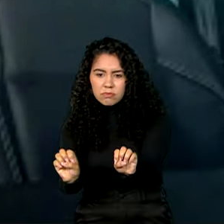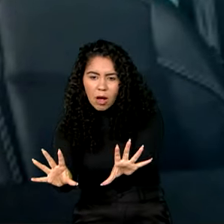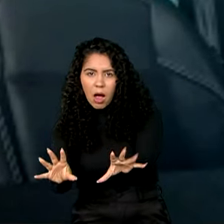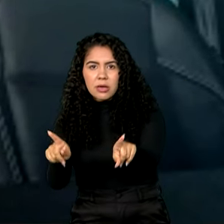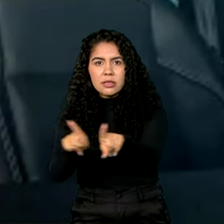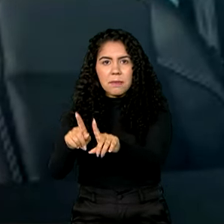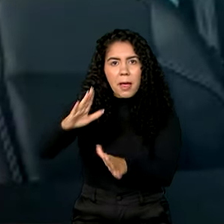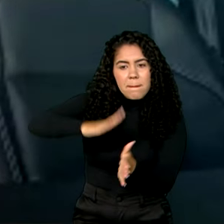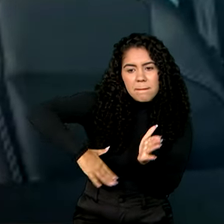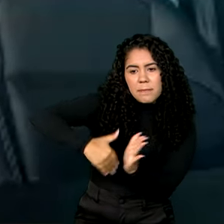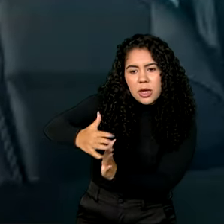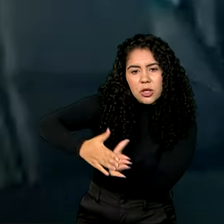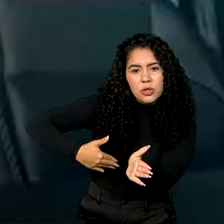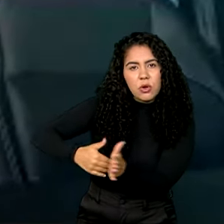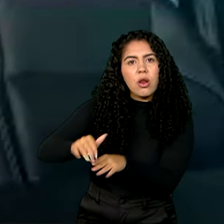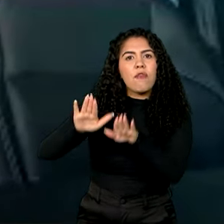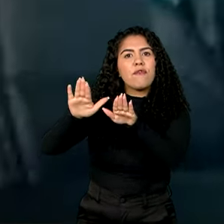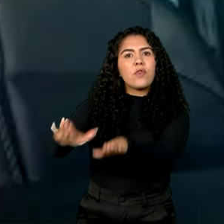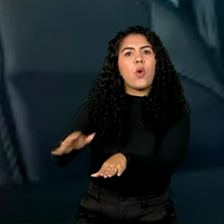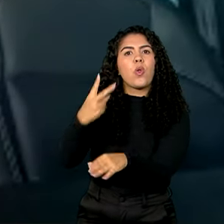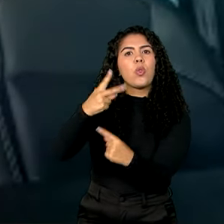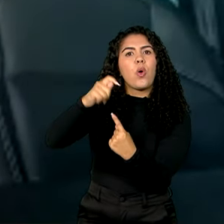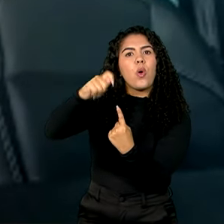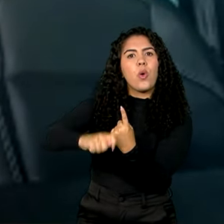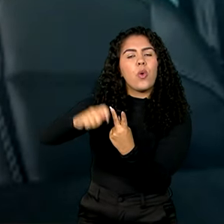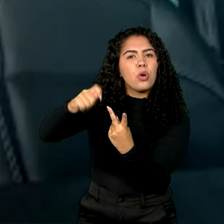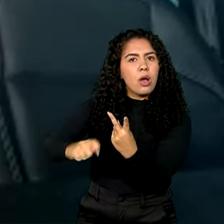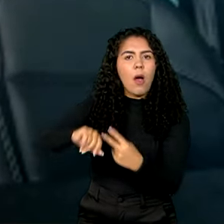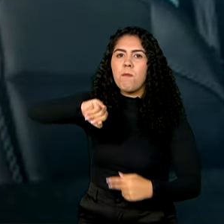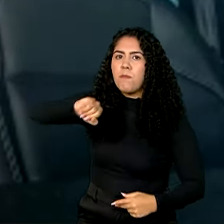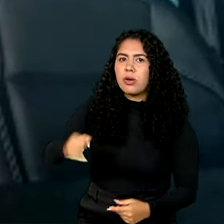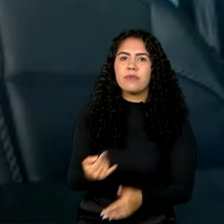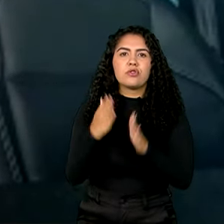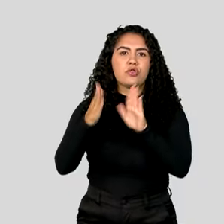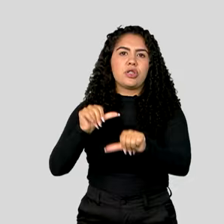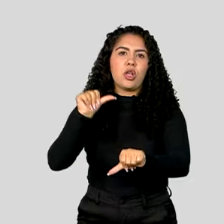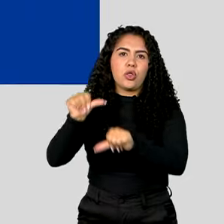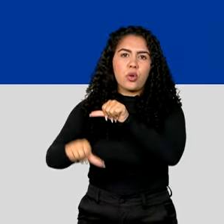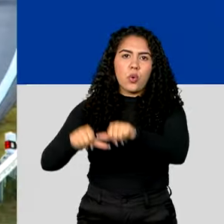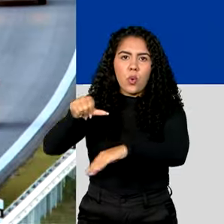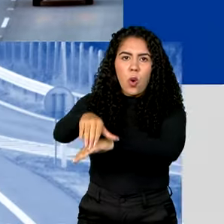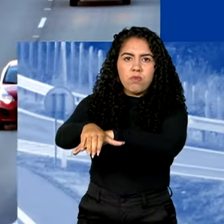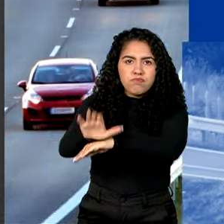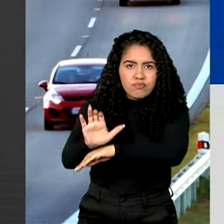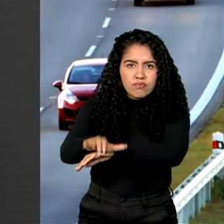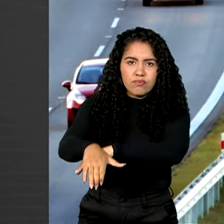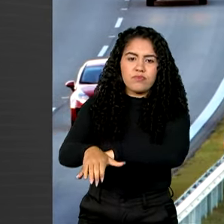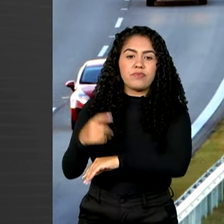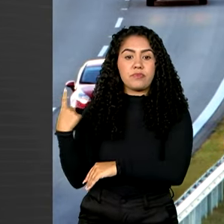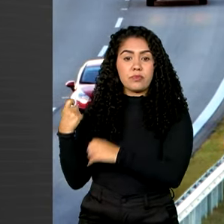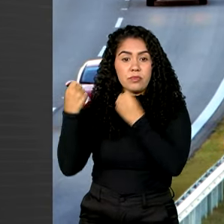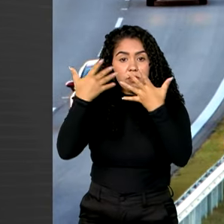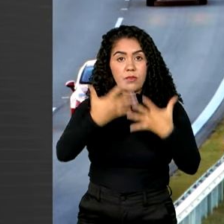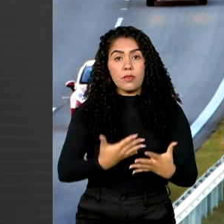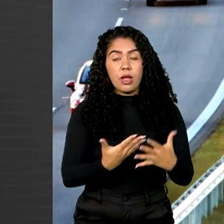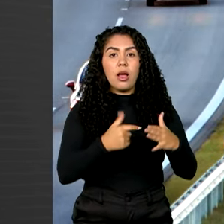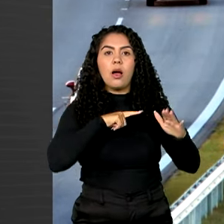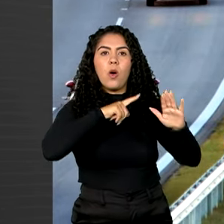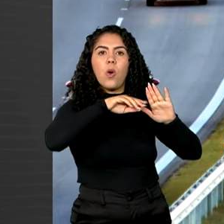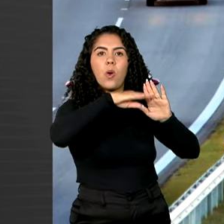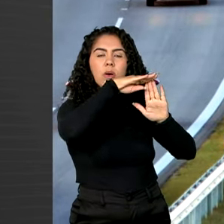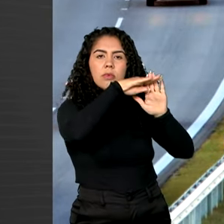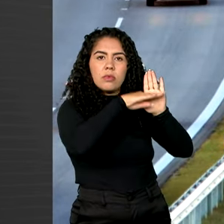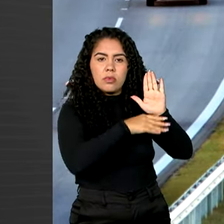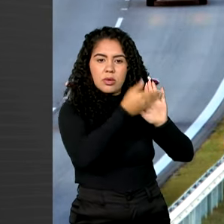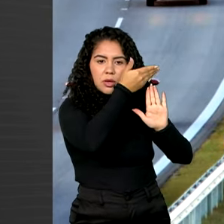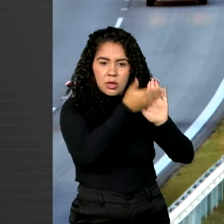aí ele ficou 2 meses parado lá, aí já aproveitaram e já fizeram a troca do capô. O Código Brasileiro de Trânsito prevê que os donos de carros